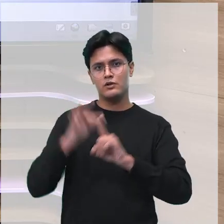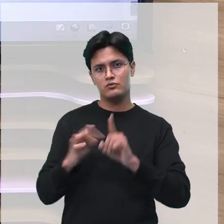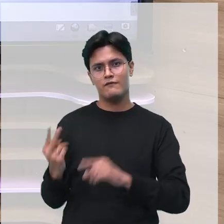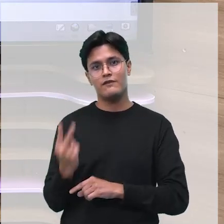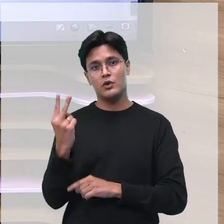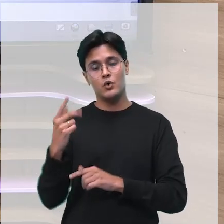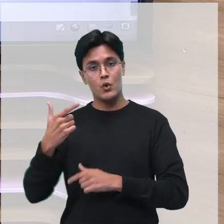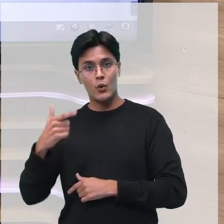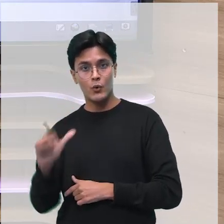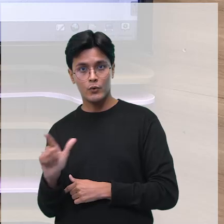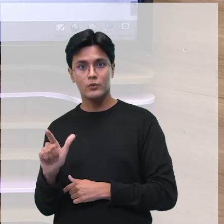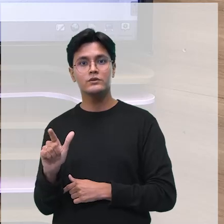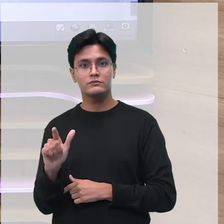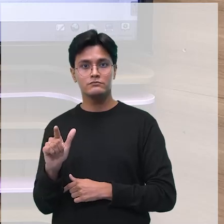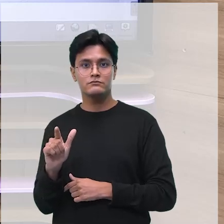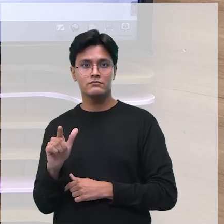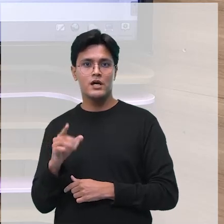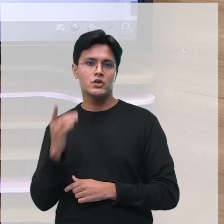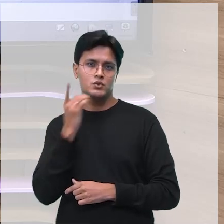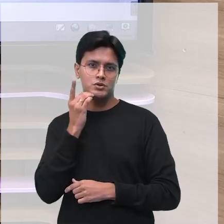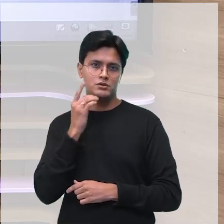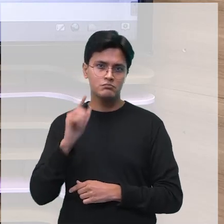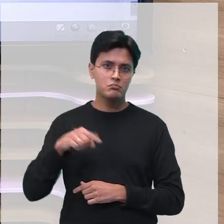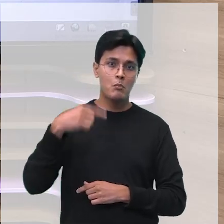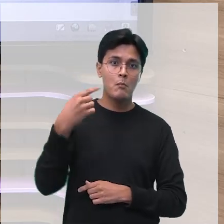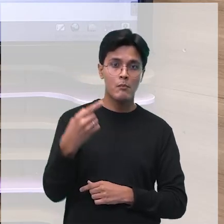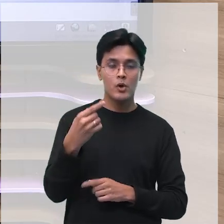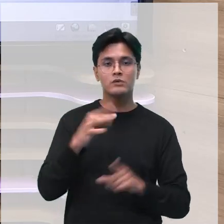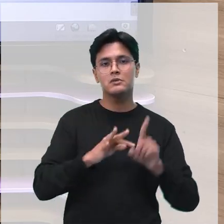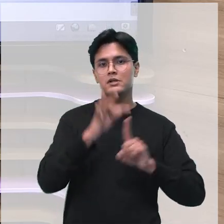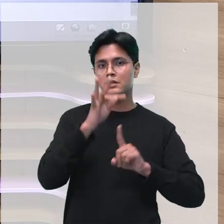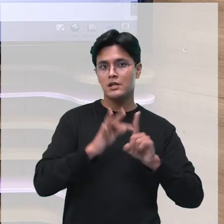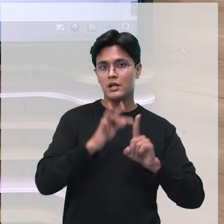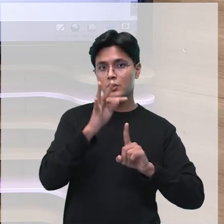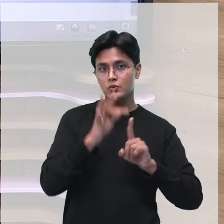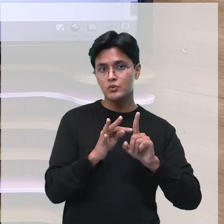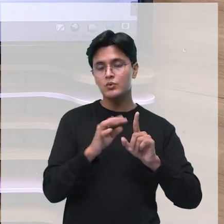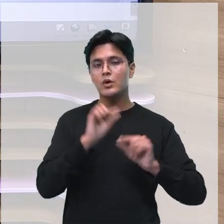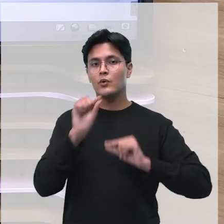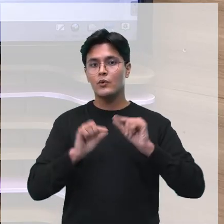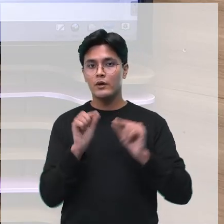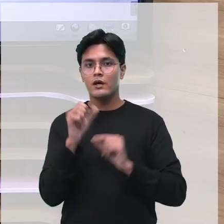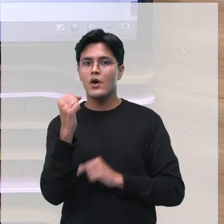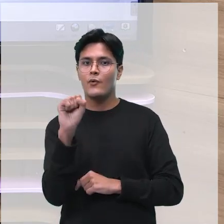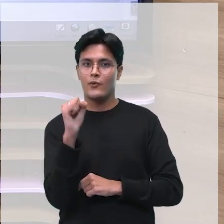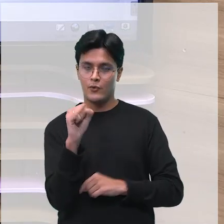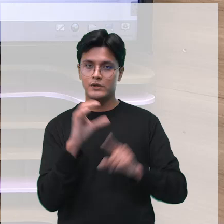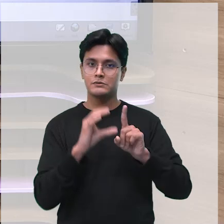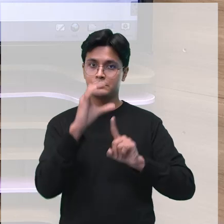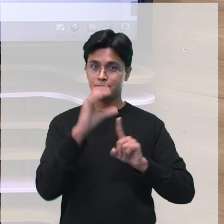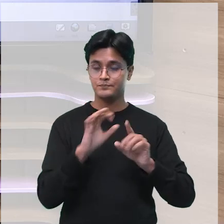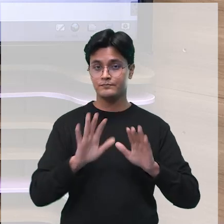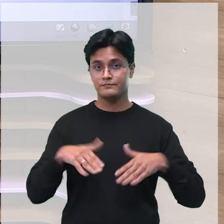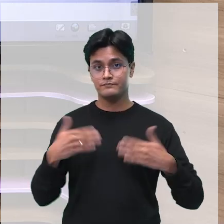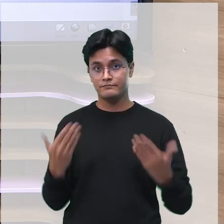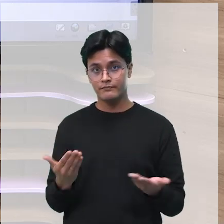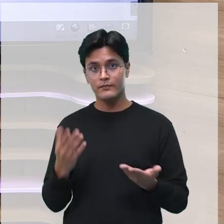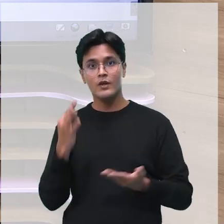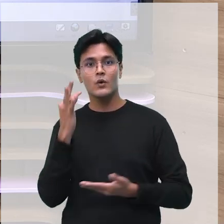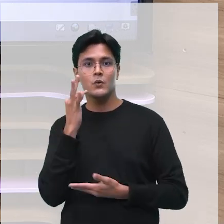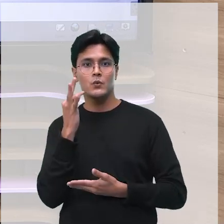quando chegou aqui eh no outro dia né a temperatura já estava em 88º por exemplo então vej que a